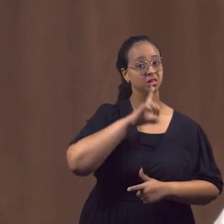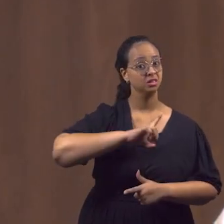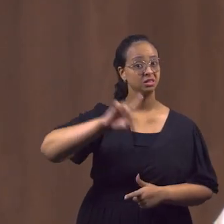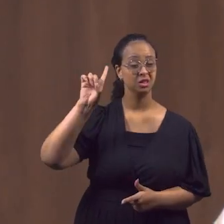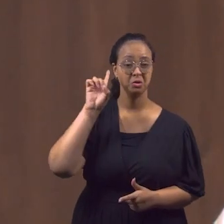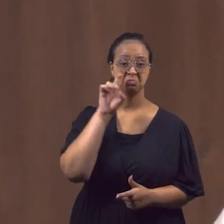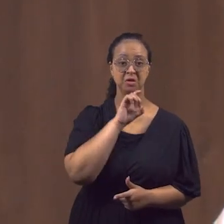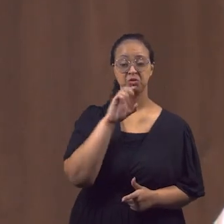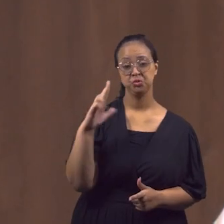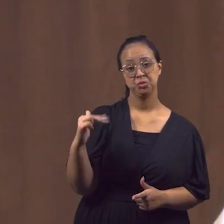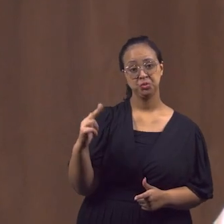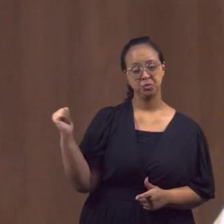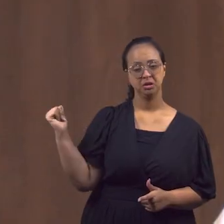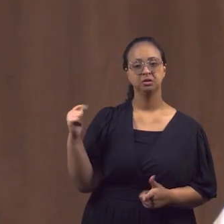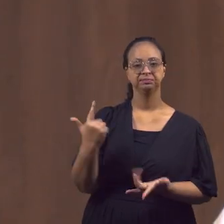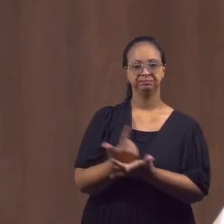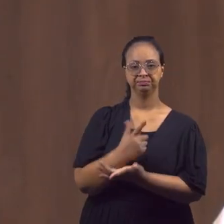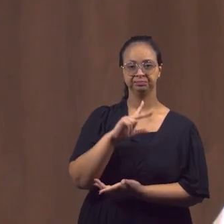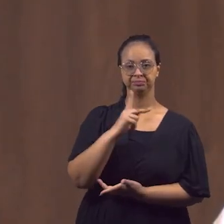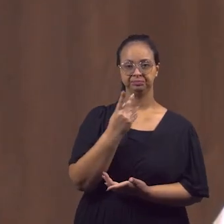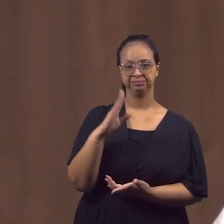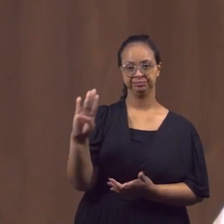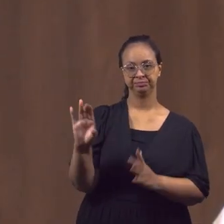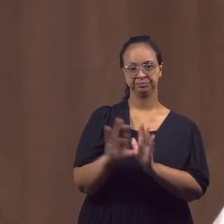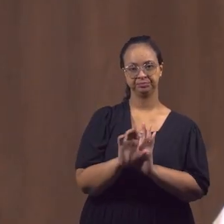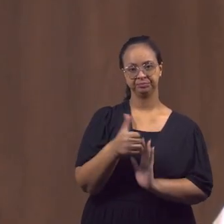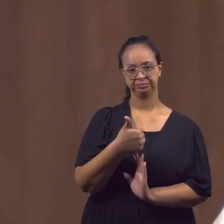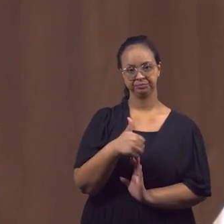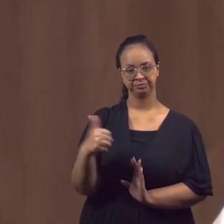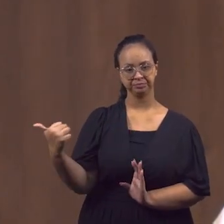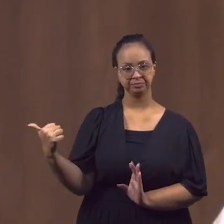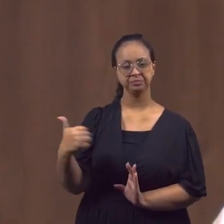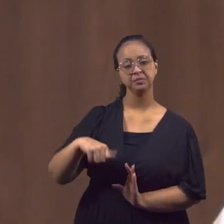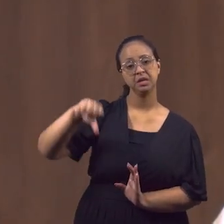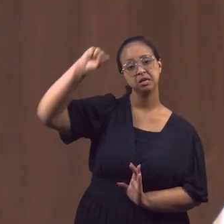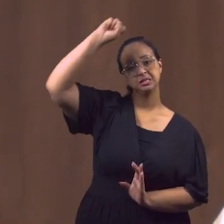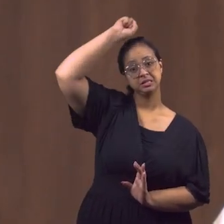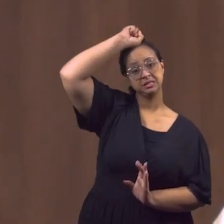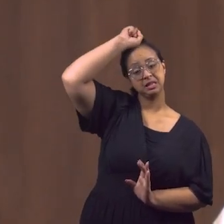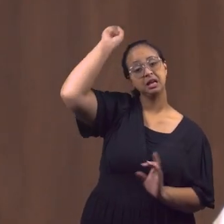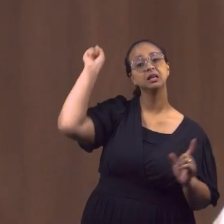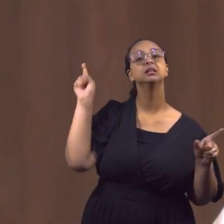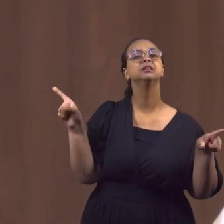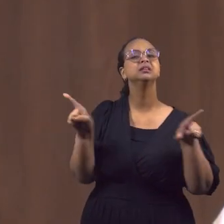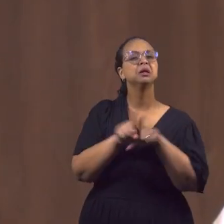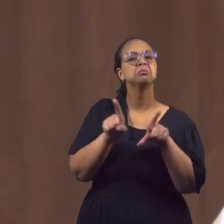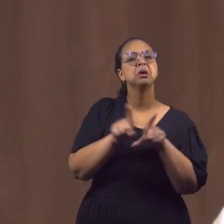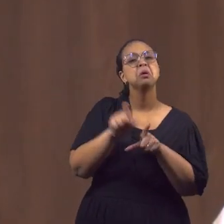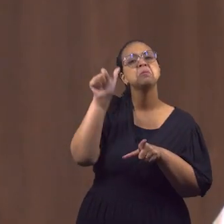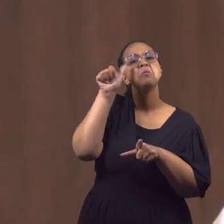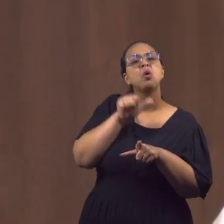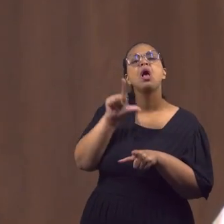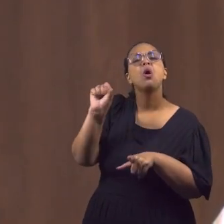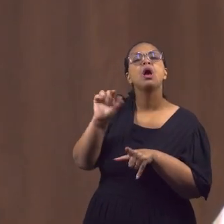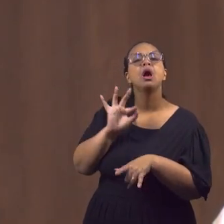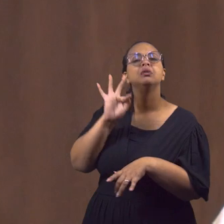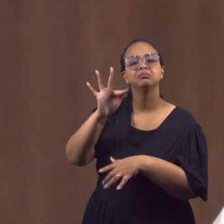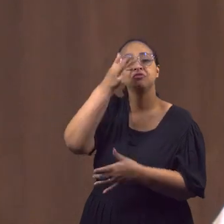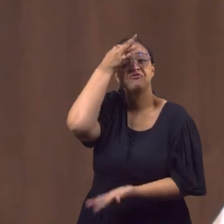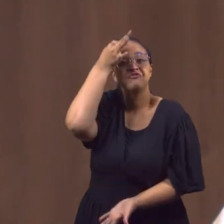sua palavra. E lá no livro de Hebreus, capítulo 11, Sara, ela foi conhecida também como uma mulher de